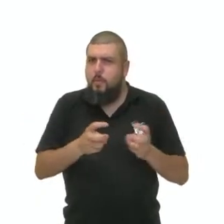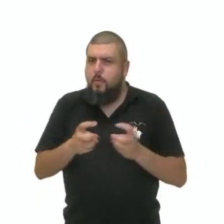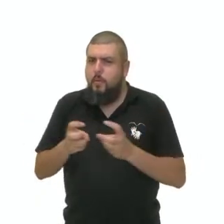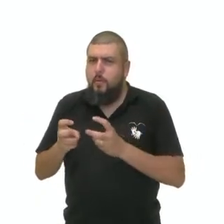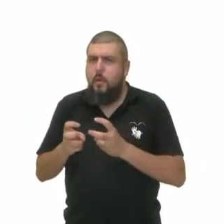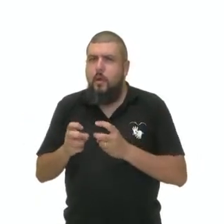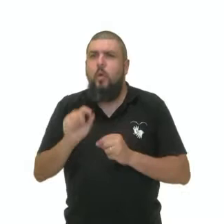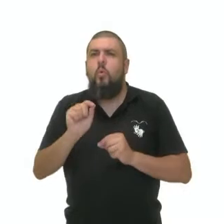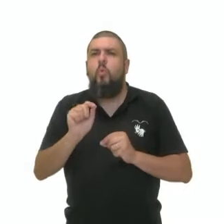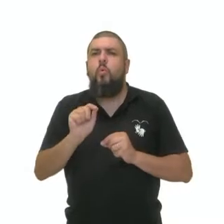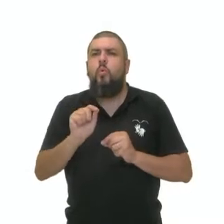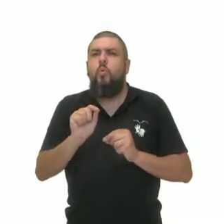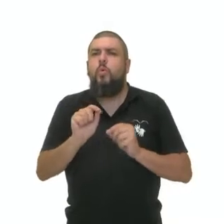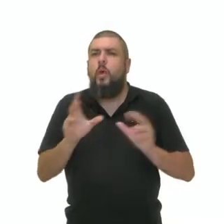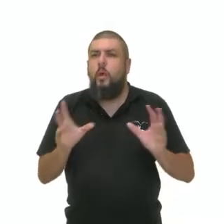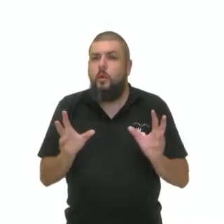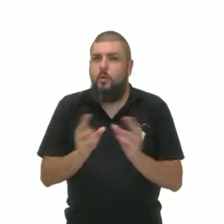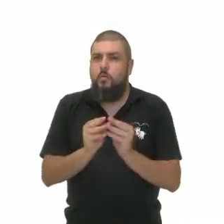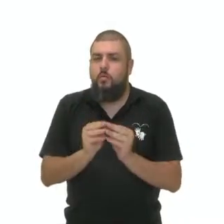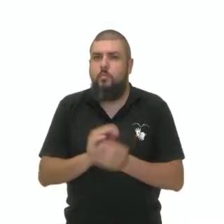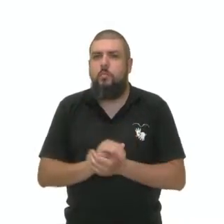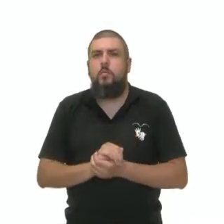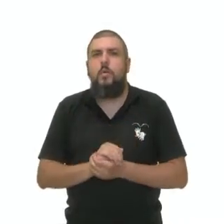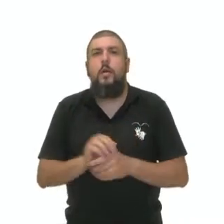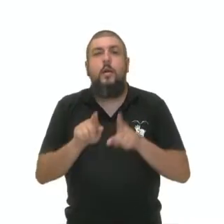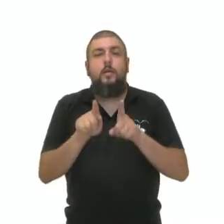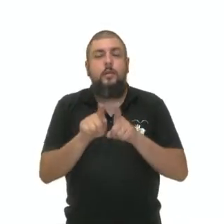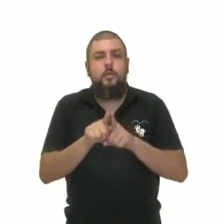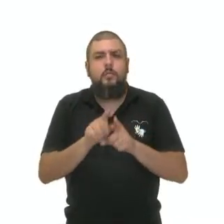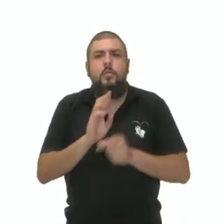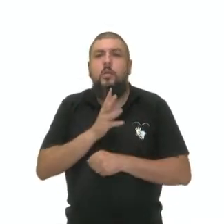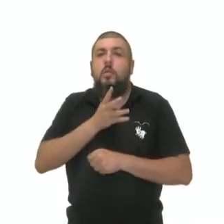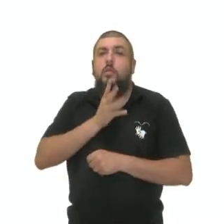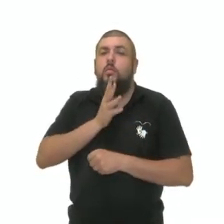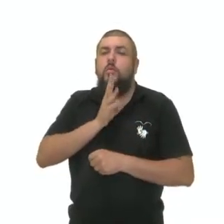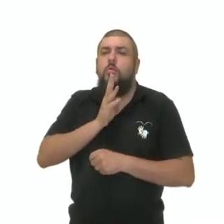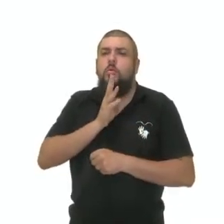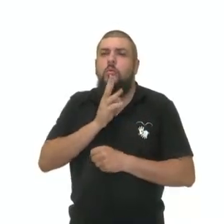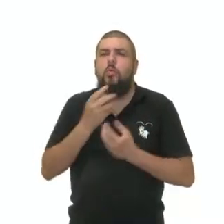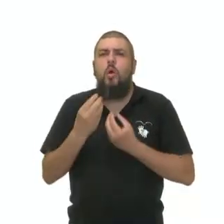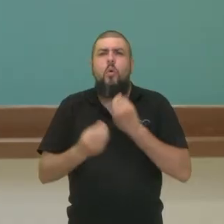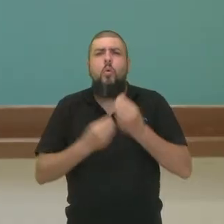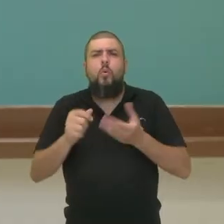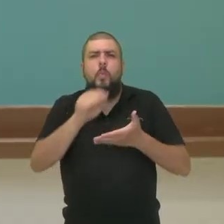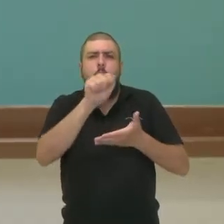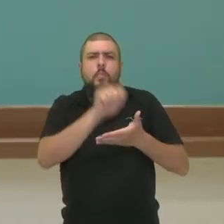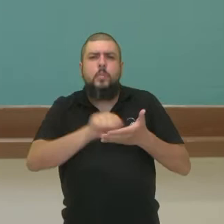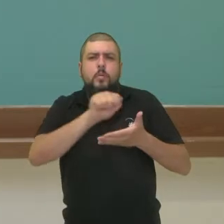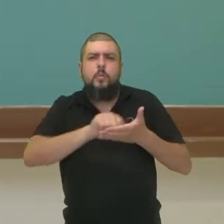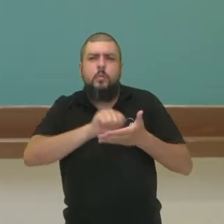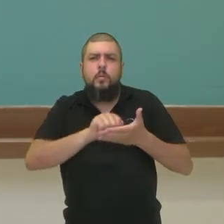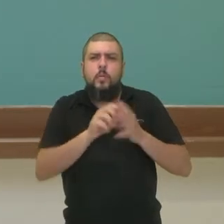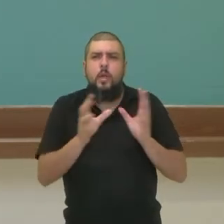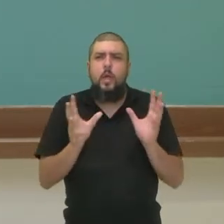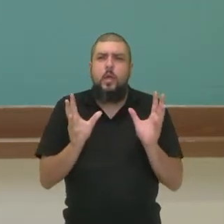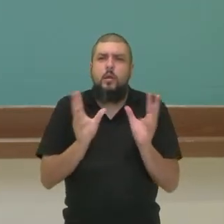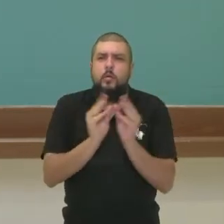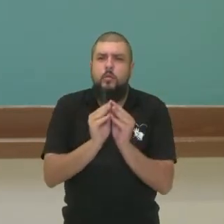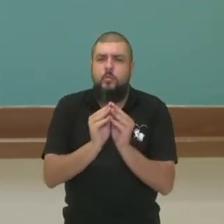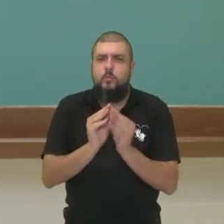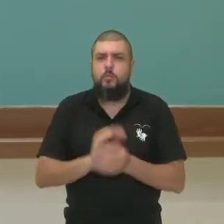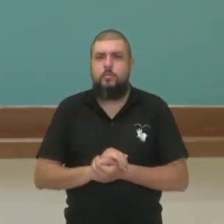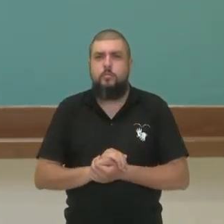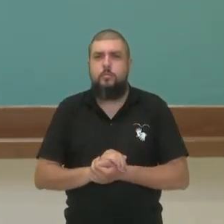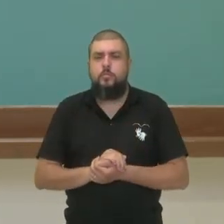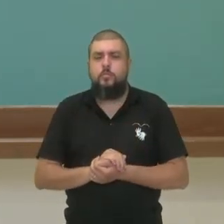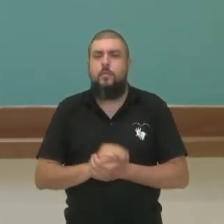e funções. Reconhecer elementos de produção de uma resenha. Então, você já percebeu que hoje a gente